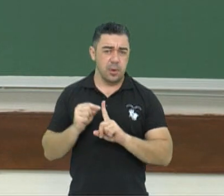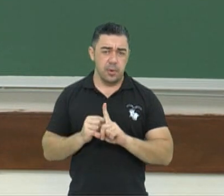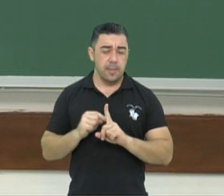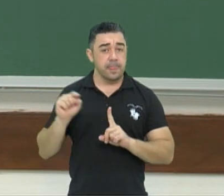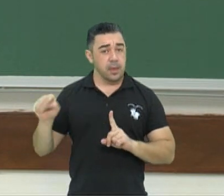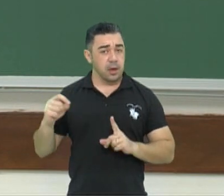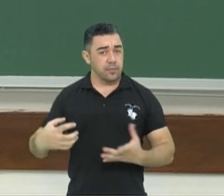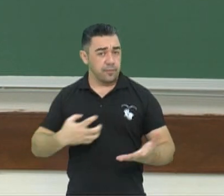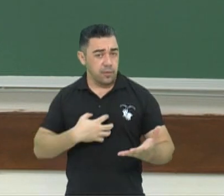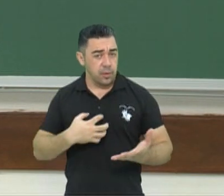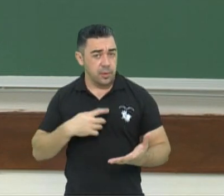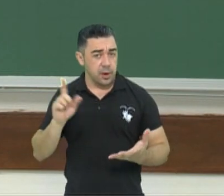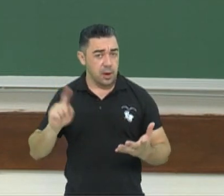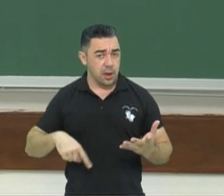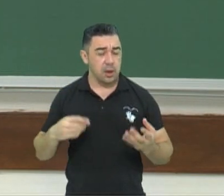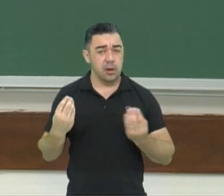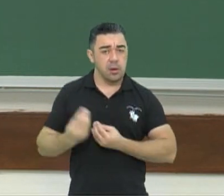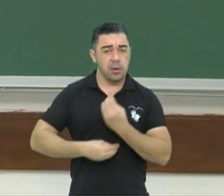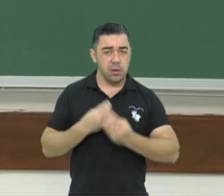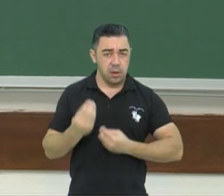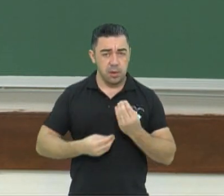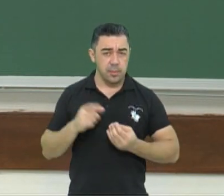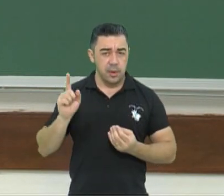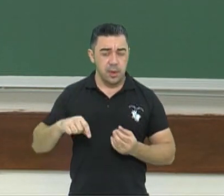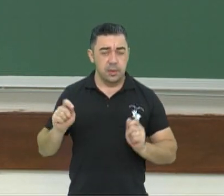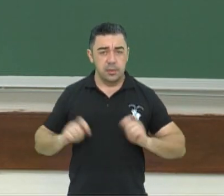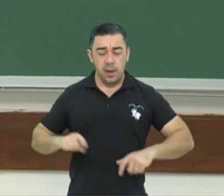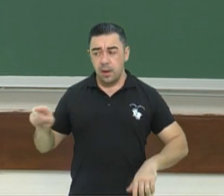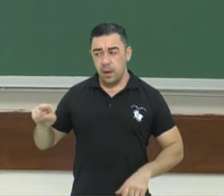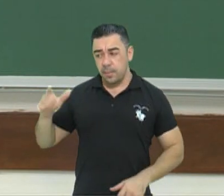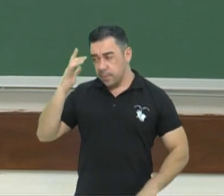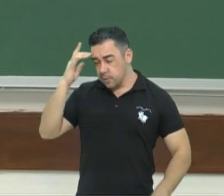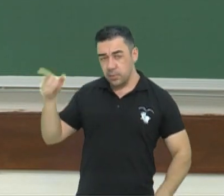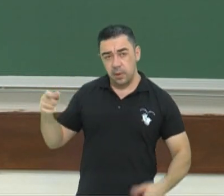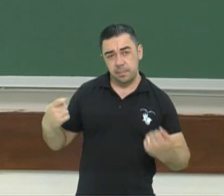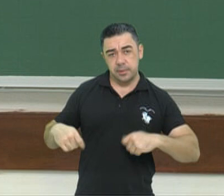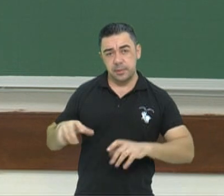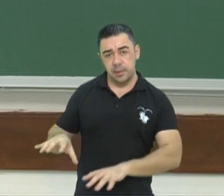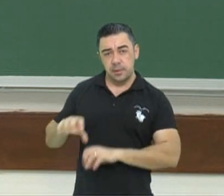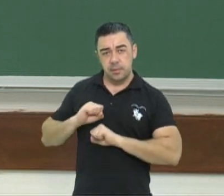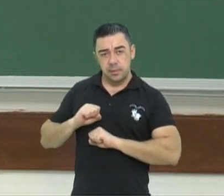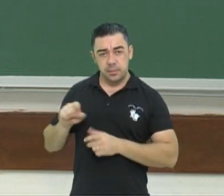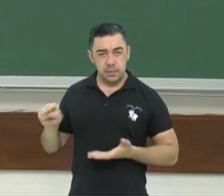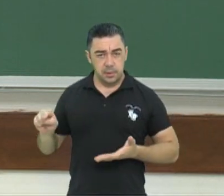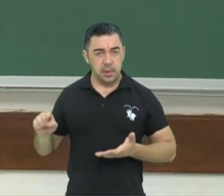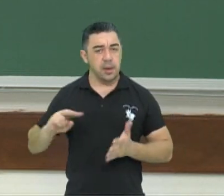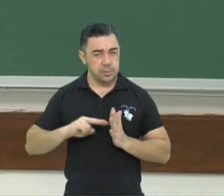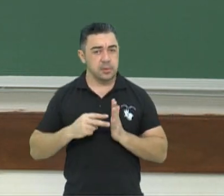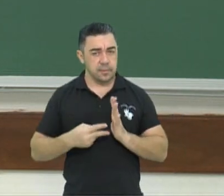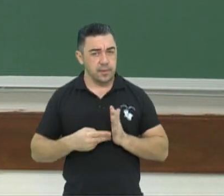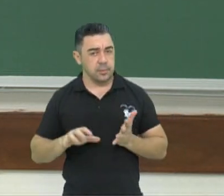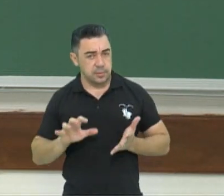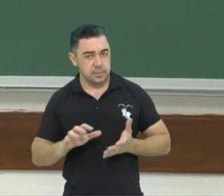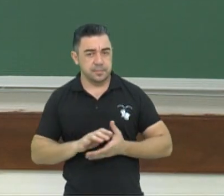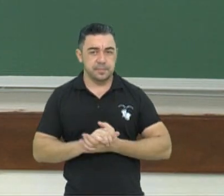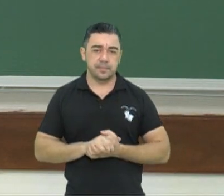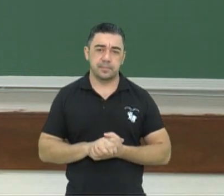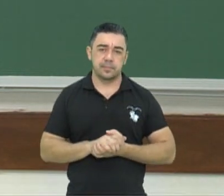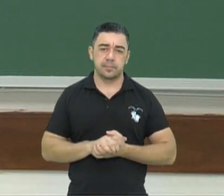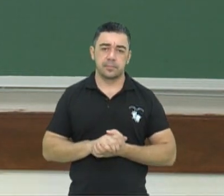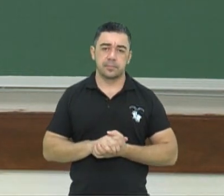forma dessa mensagem passar por esse meio para chegar até aquela pessoa que tem que receber essa mensagem. Nesse sentido que ela está falando. Vamos em frente.